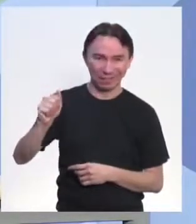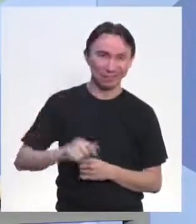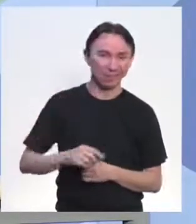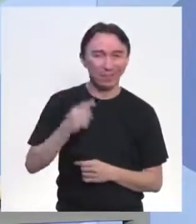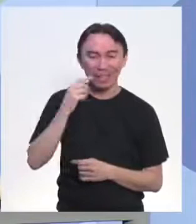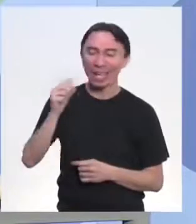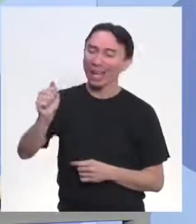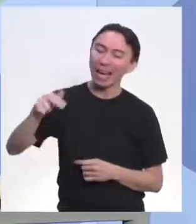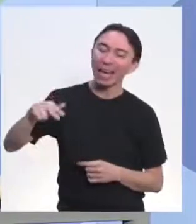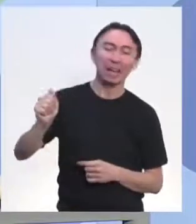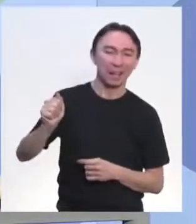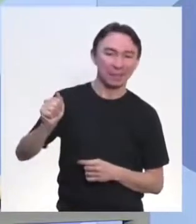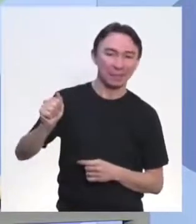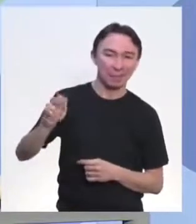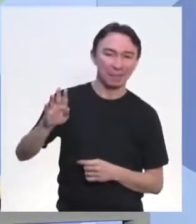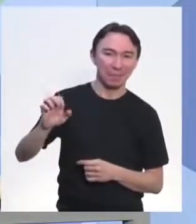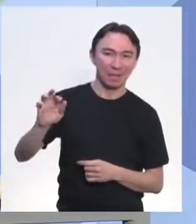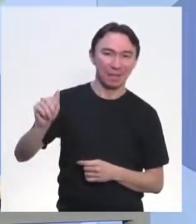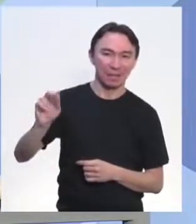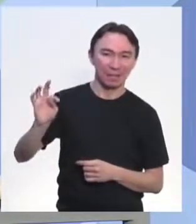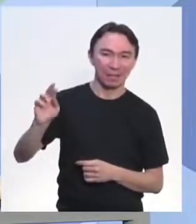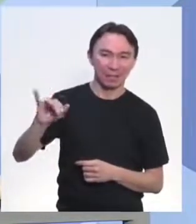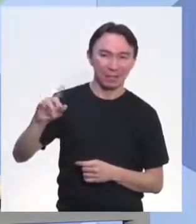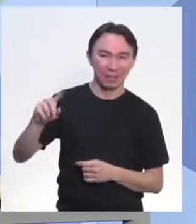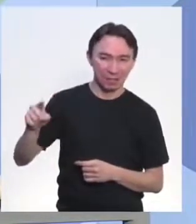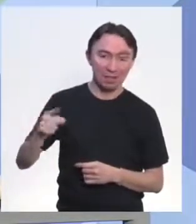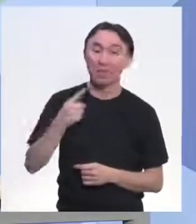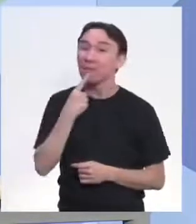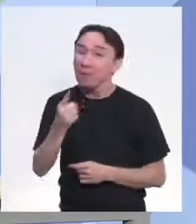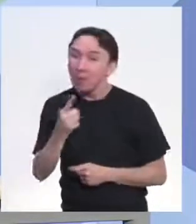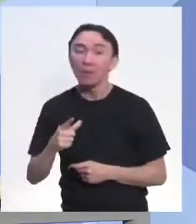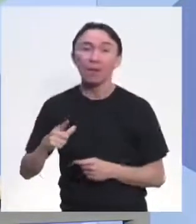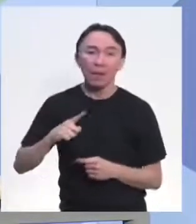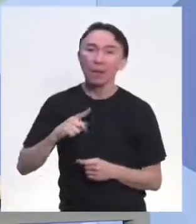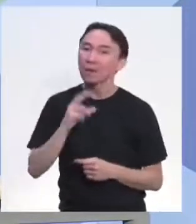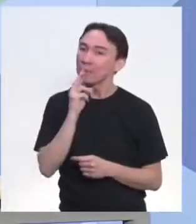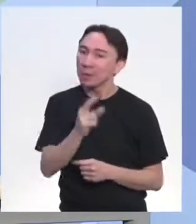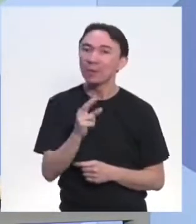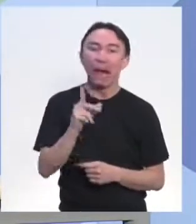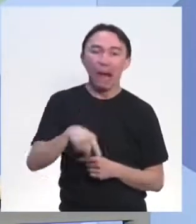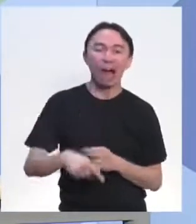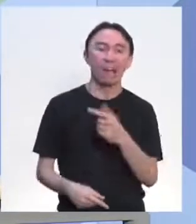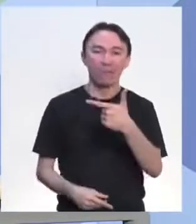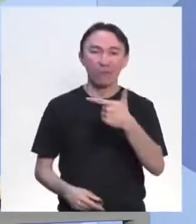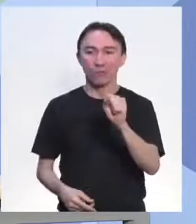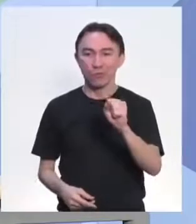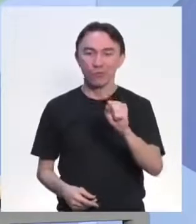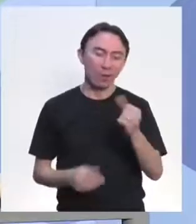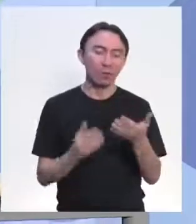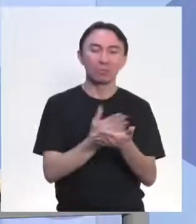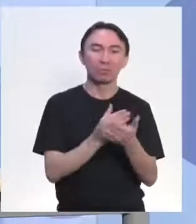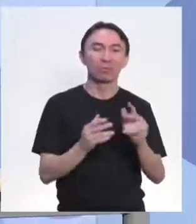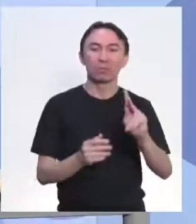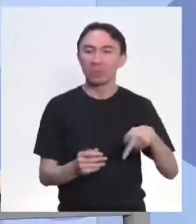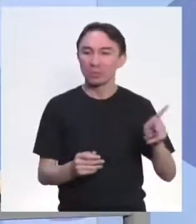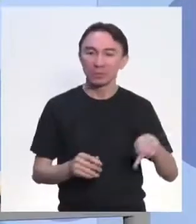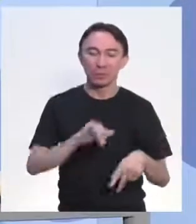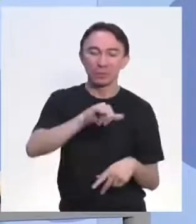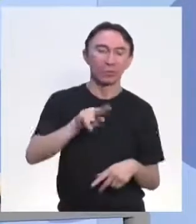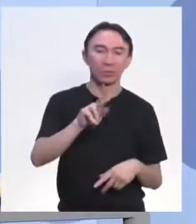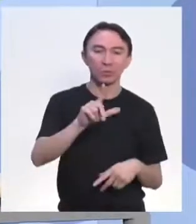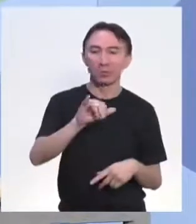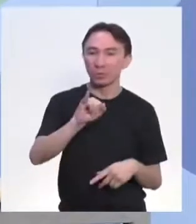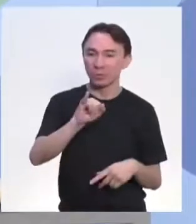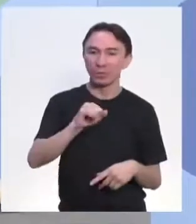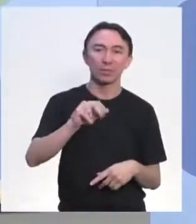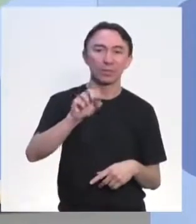Ana Beatriz. Tá bom? Então, essas pessoas estão falando que deu 28. Quero mandar um abraço também para alguns professores. Professora Julie, professora Sandra,